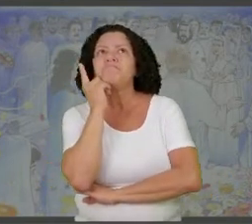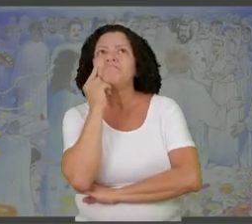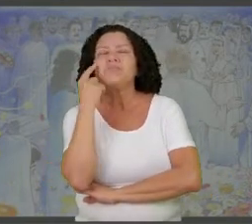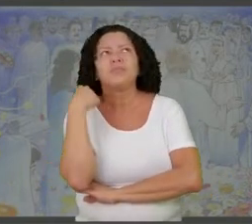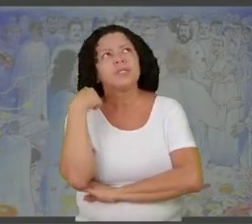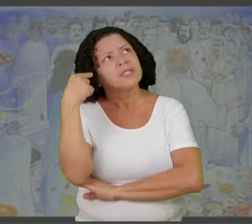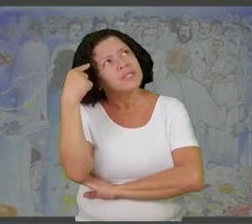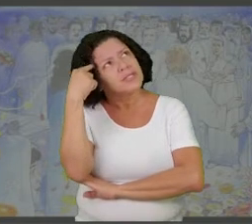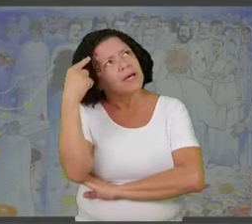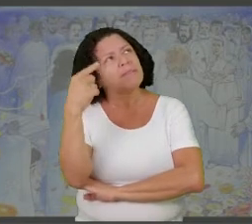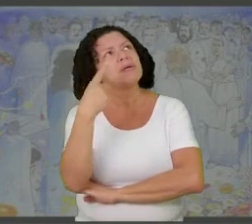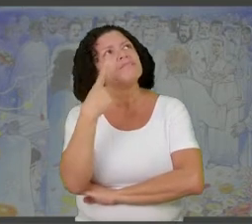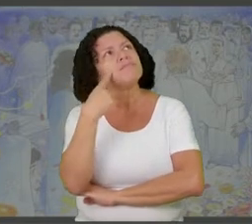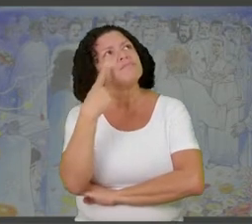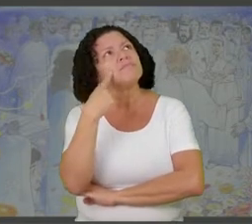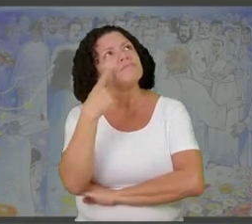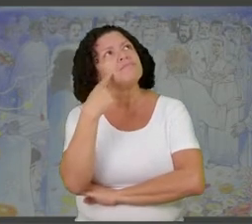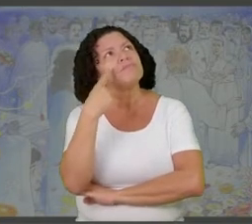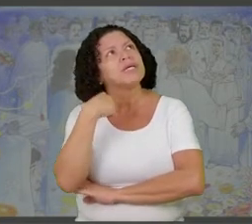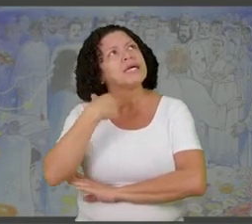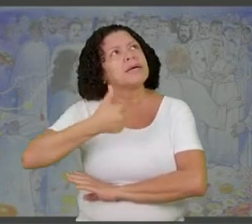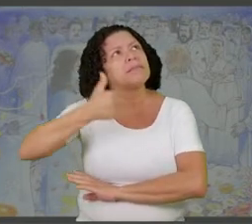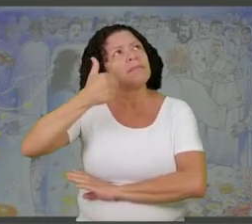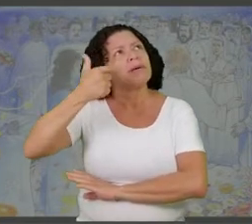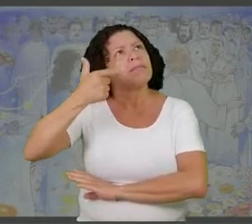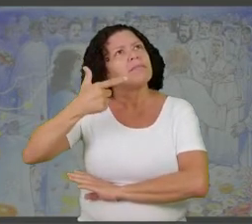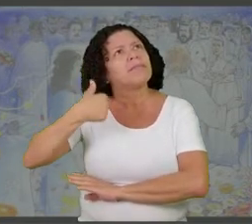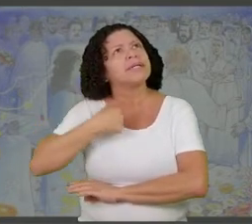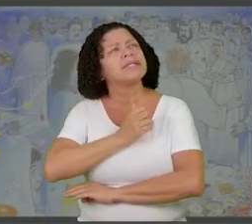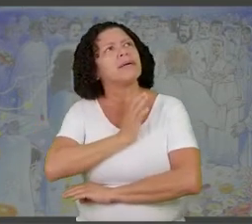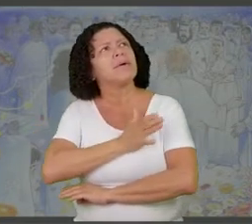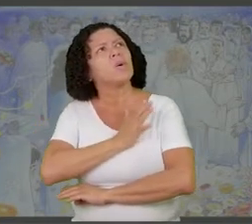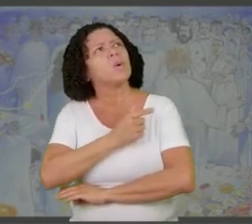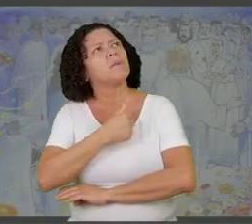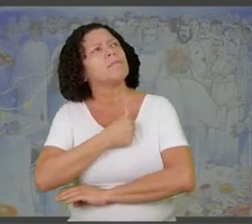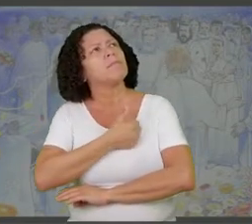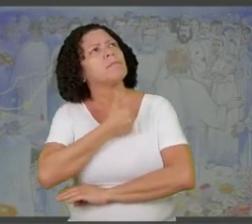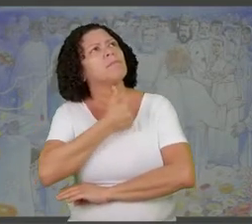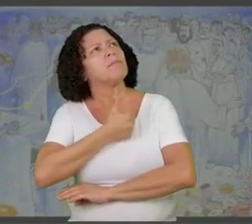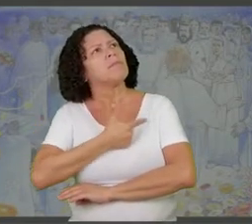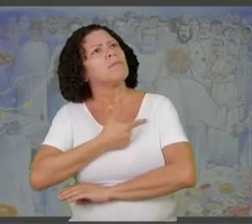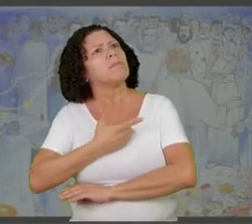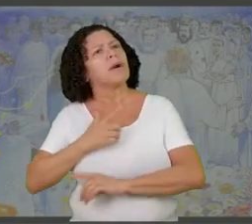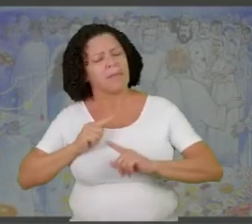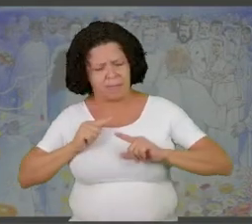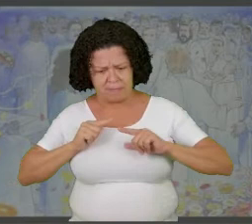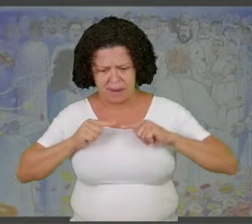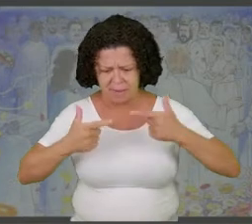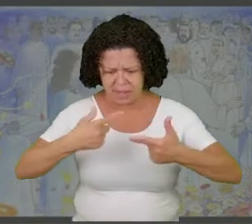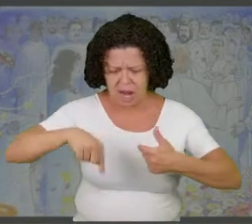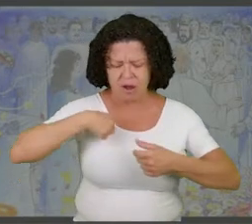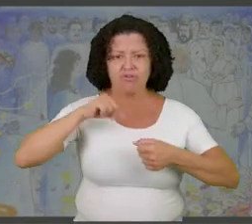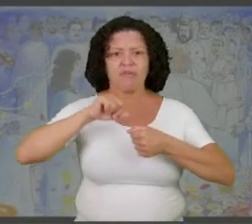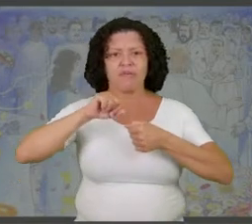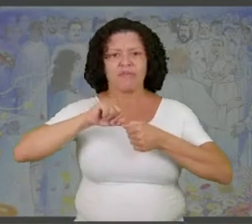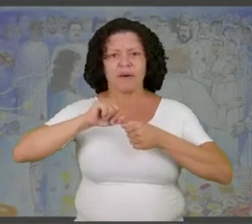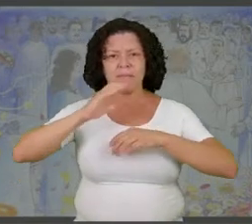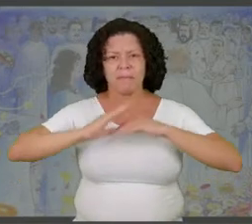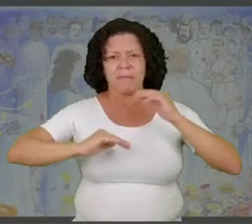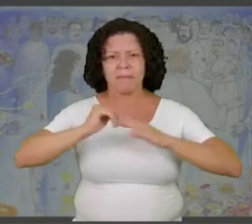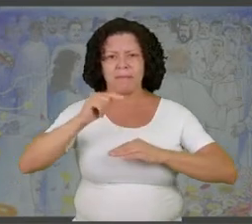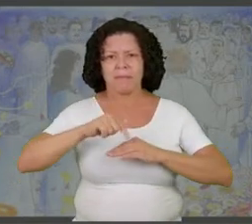meu pensamento? Quais são as minhas prioridades? O que está no meu coração? Quais são os atos que eu tenho